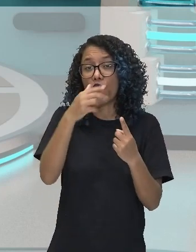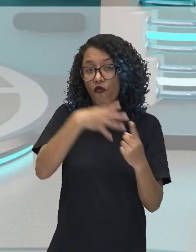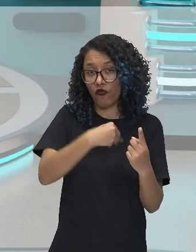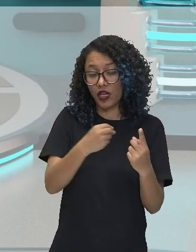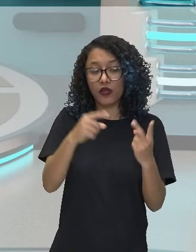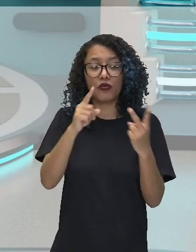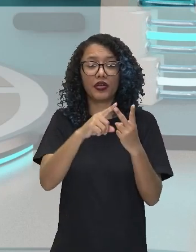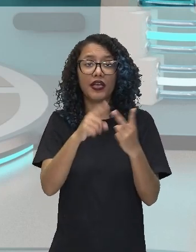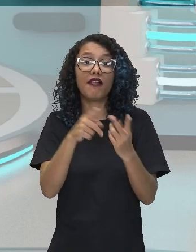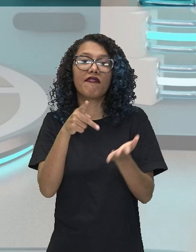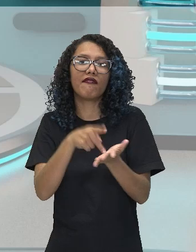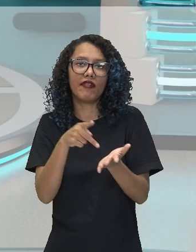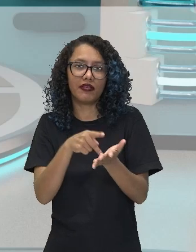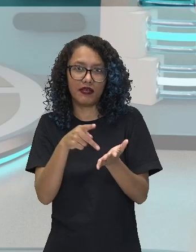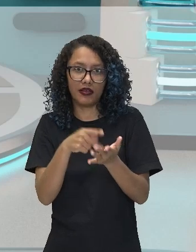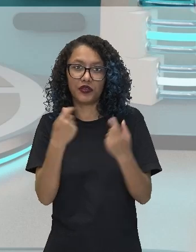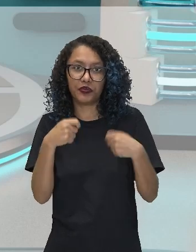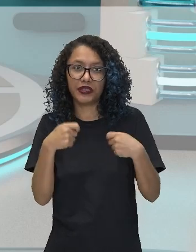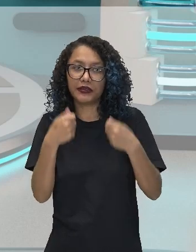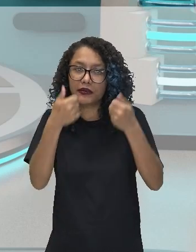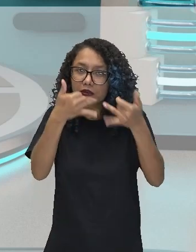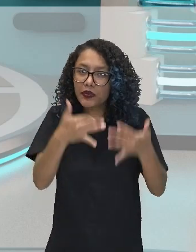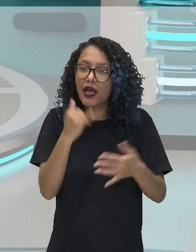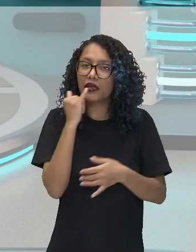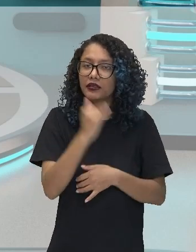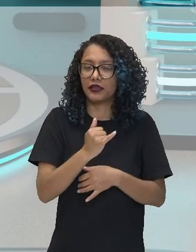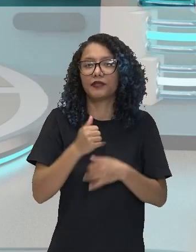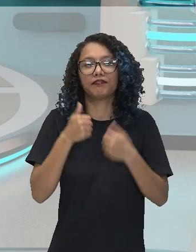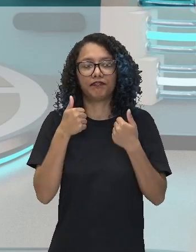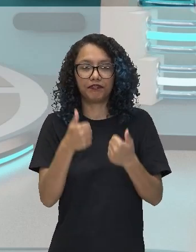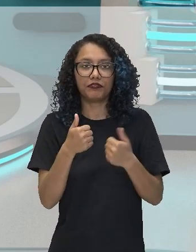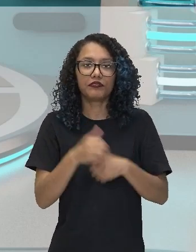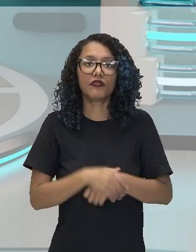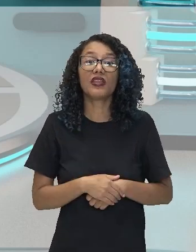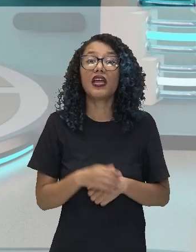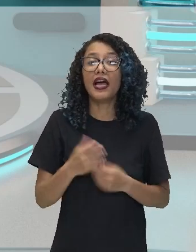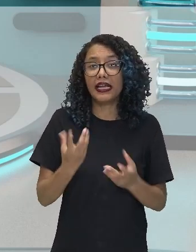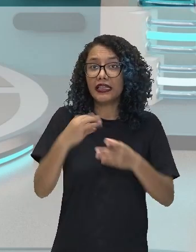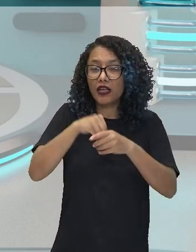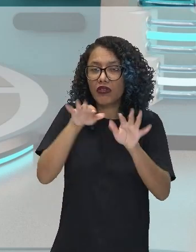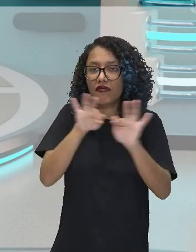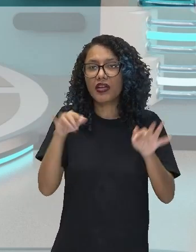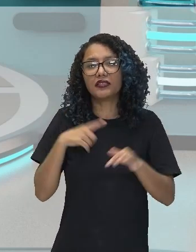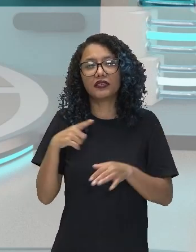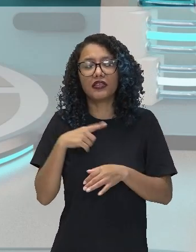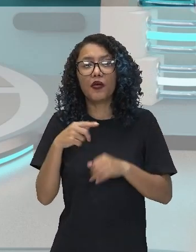filho. E aí aparece nessa última frase o pronome se e o pronome